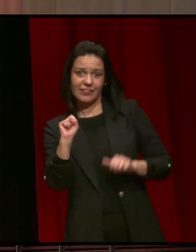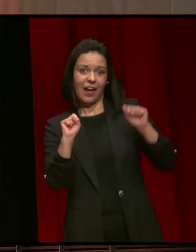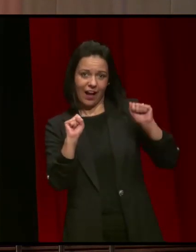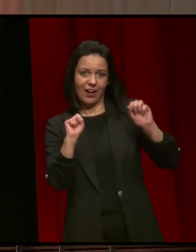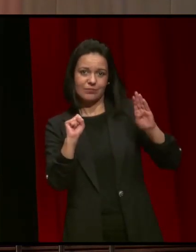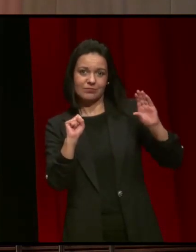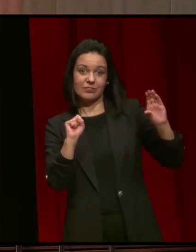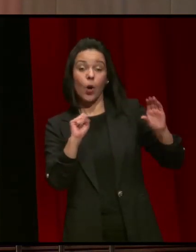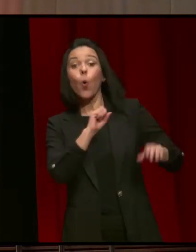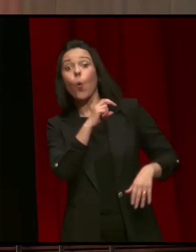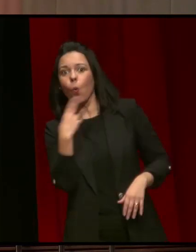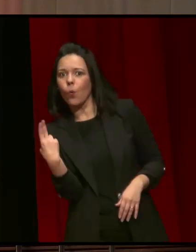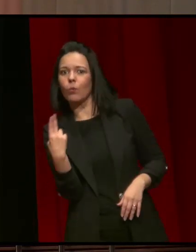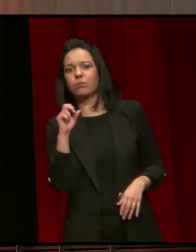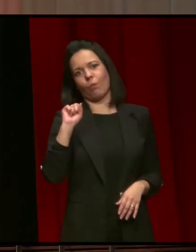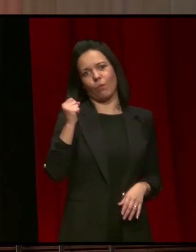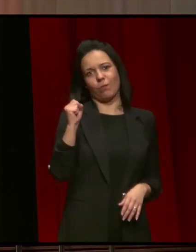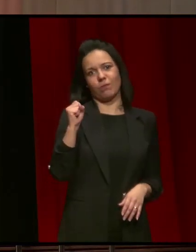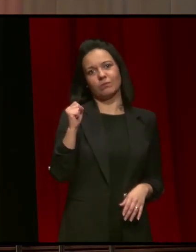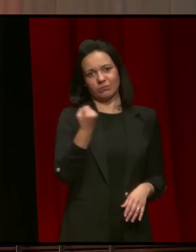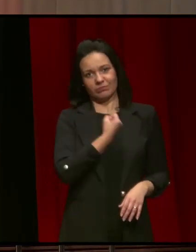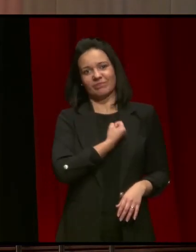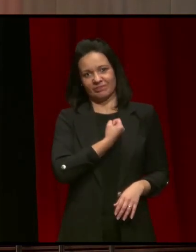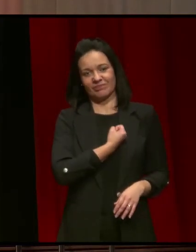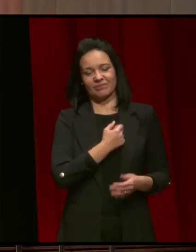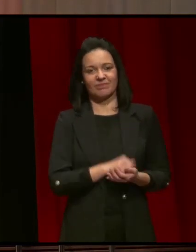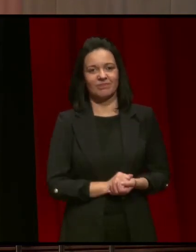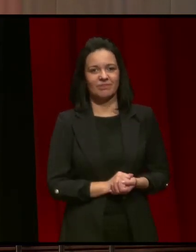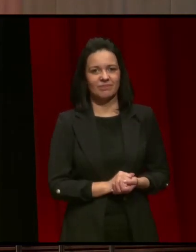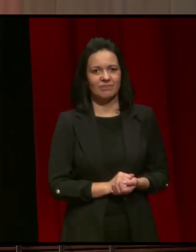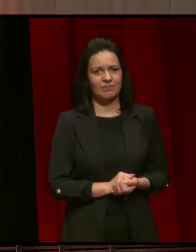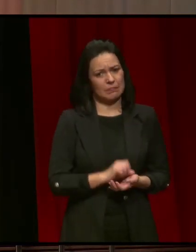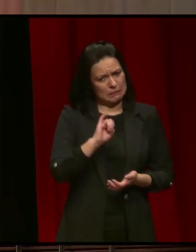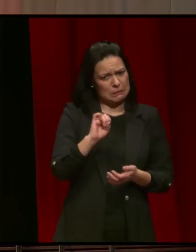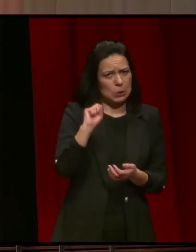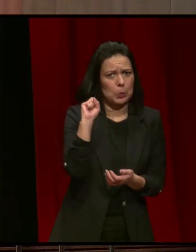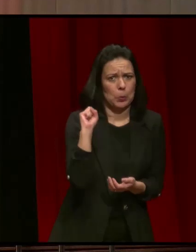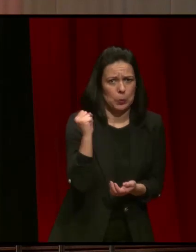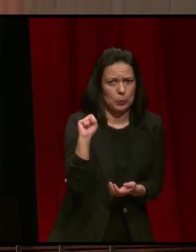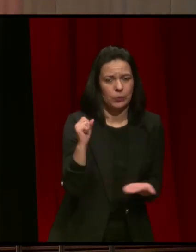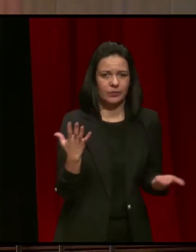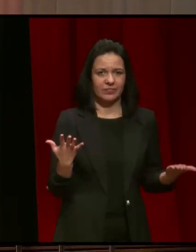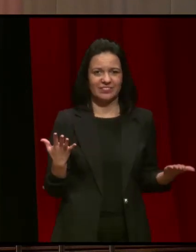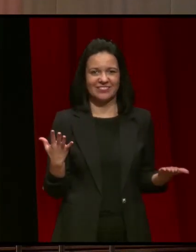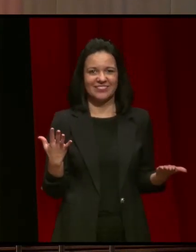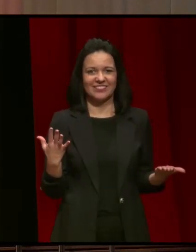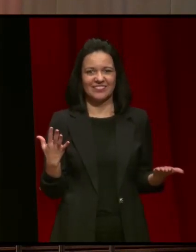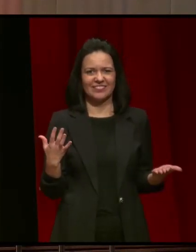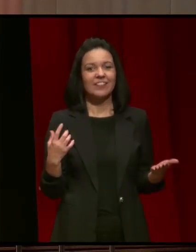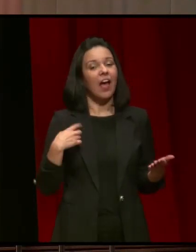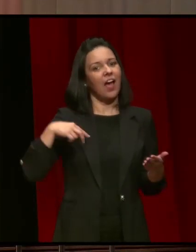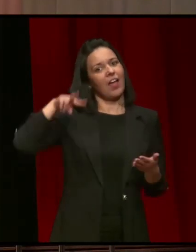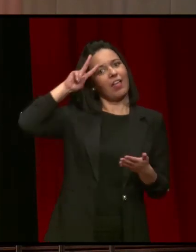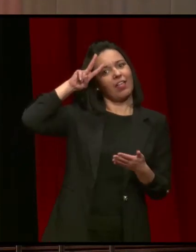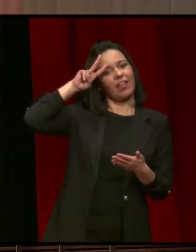Então, tu tem que cuidar com isso. Porque... Aí ele falou número 8, banheiro, eu, né? Então tu tem que lembrar, tem que chacoalhar a mão. Aí tu